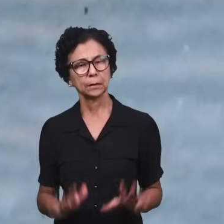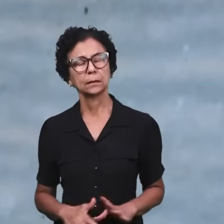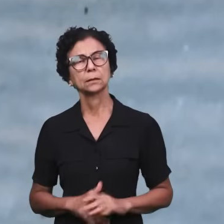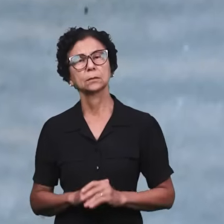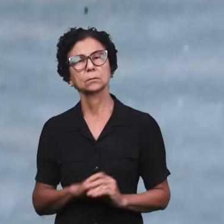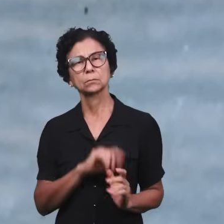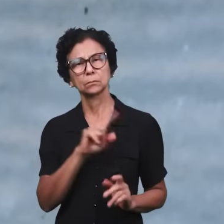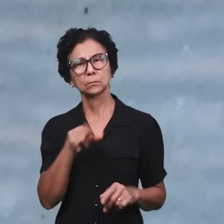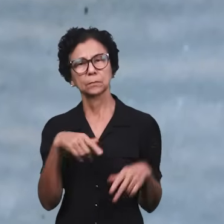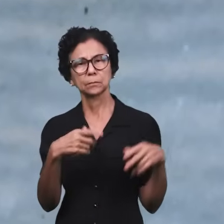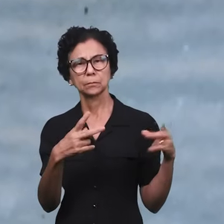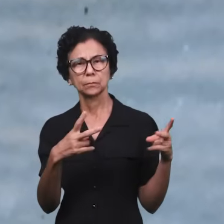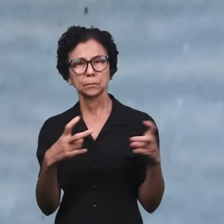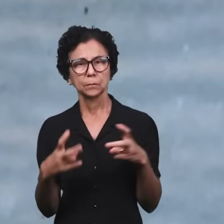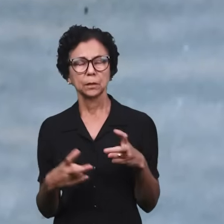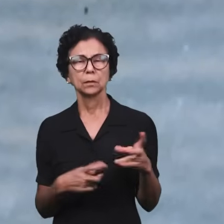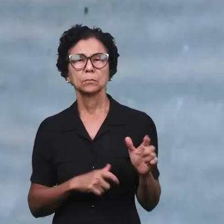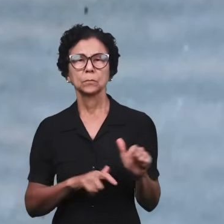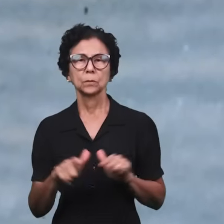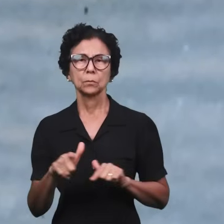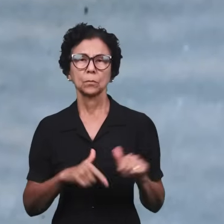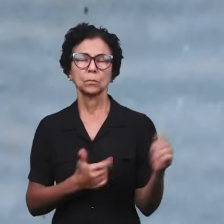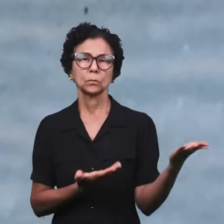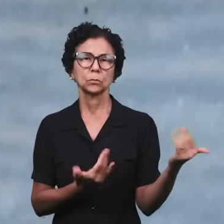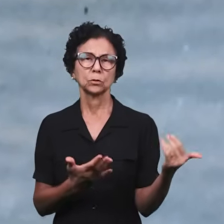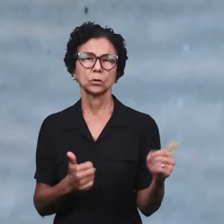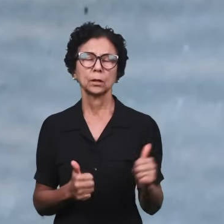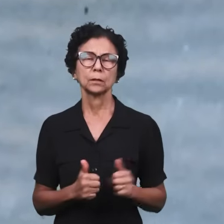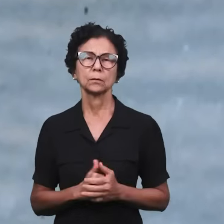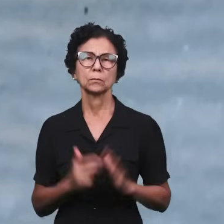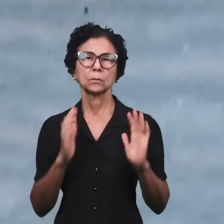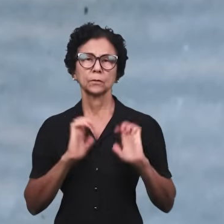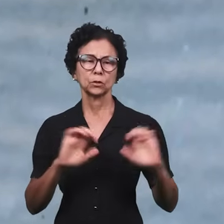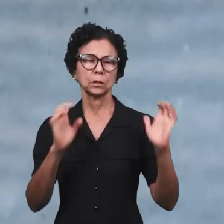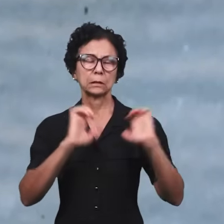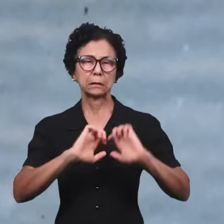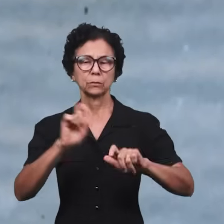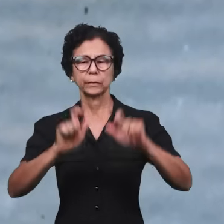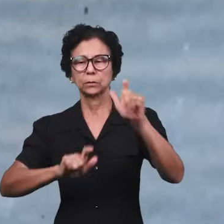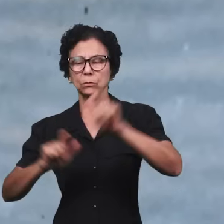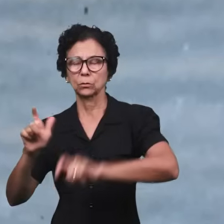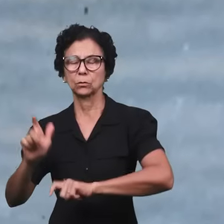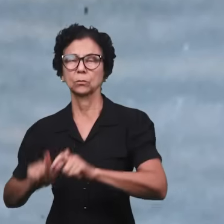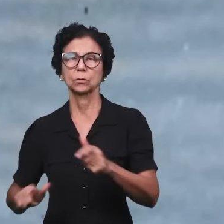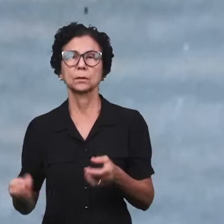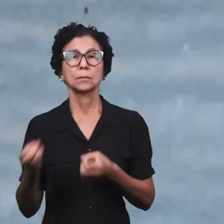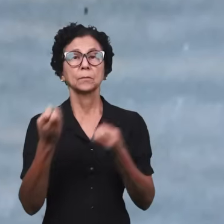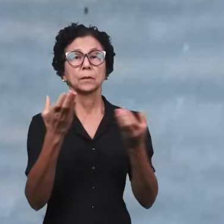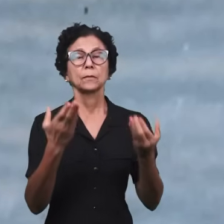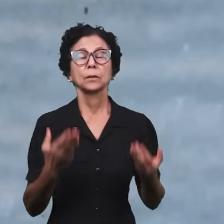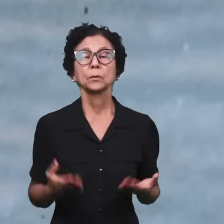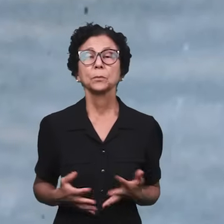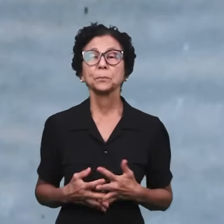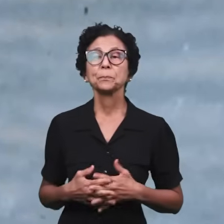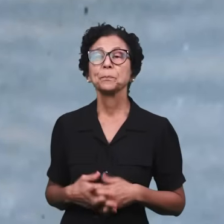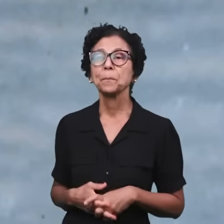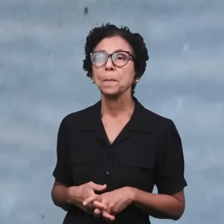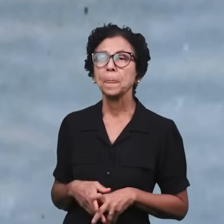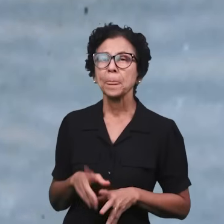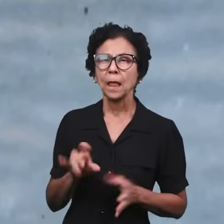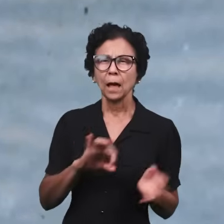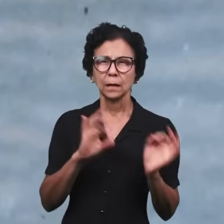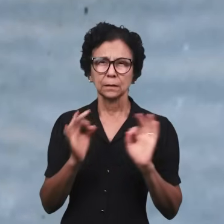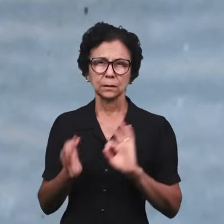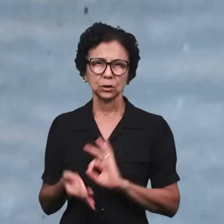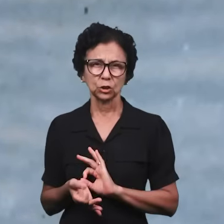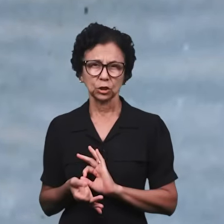são percebidos no trabalho dos jovens no Evangelho Sem Fronteiras. Seja bem-vindo ao nosso conteúdo de hoje. Você pode estar nos assistindo pelo